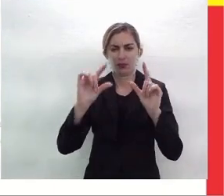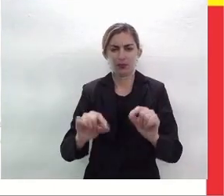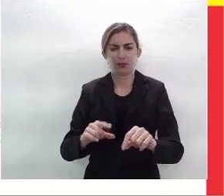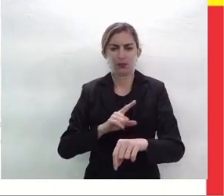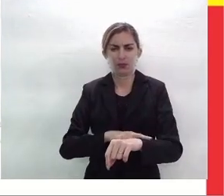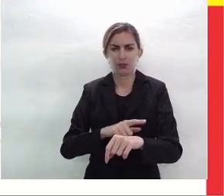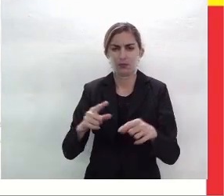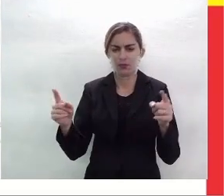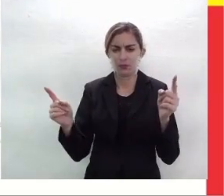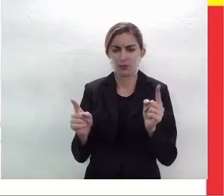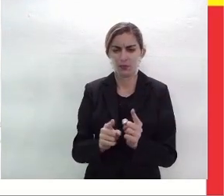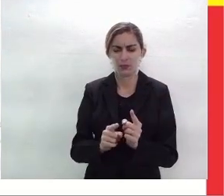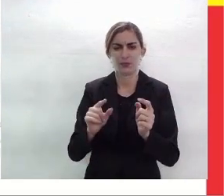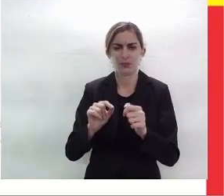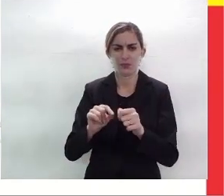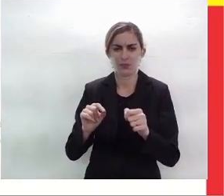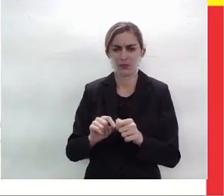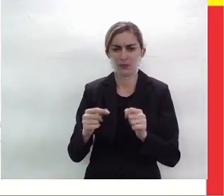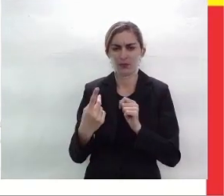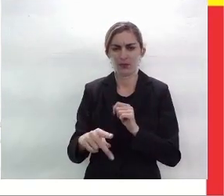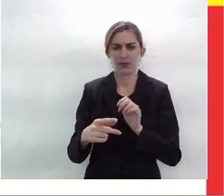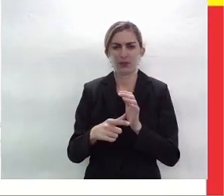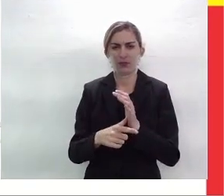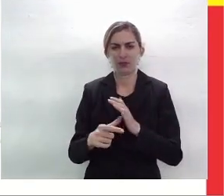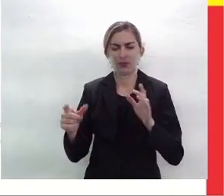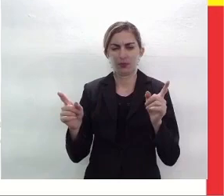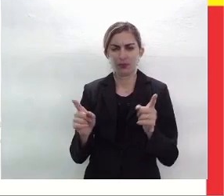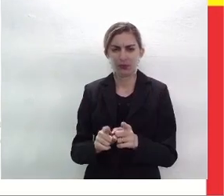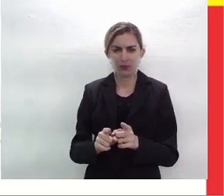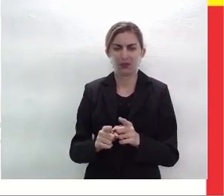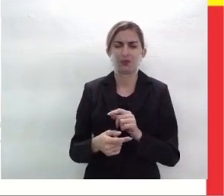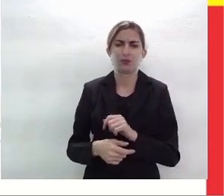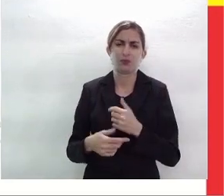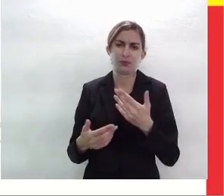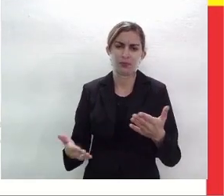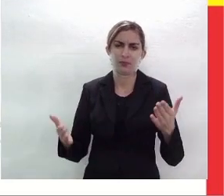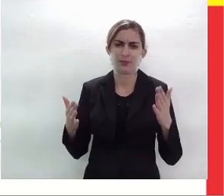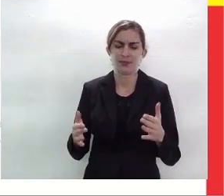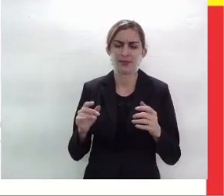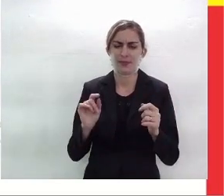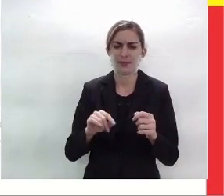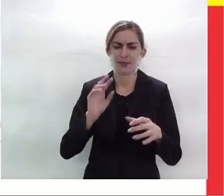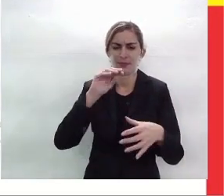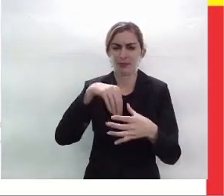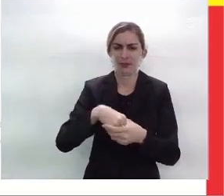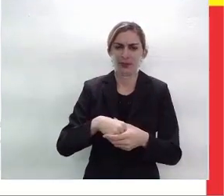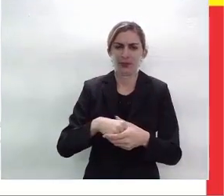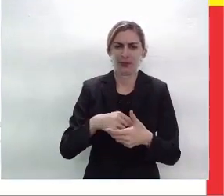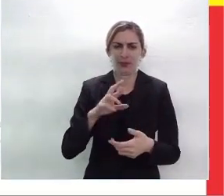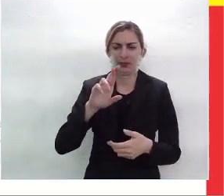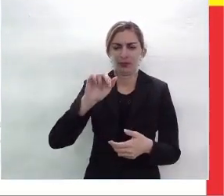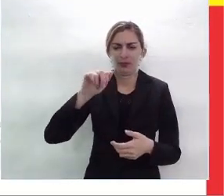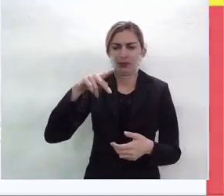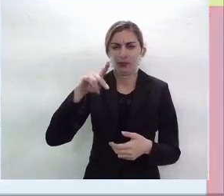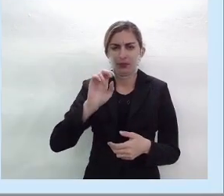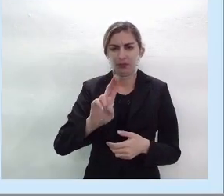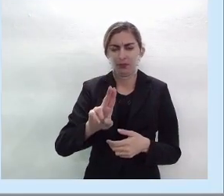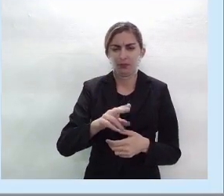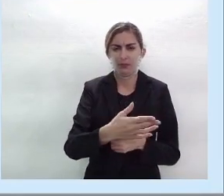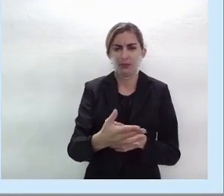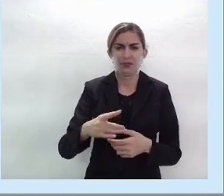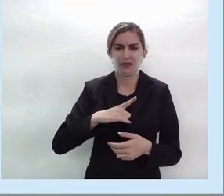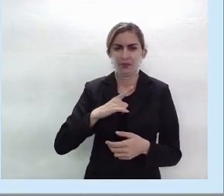no menor tempo possível. Ele tem que executar isso no menor tempo possível. E aí, dentro desse